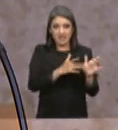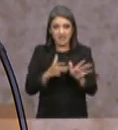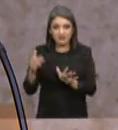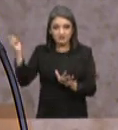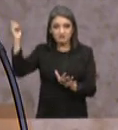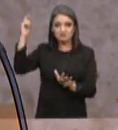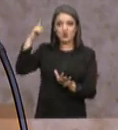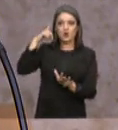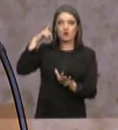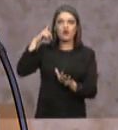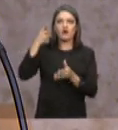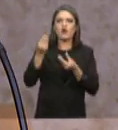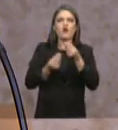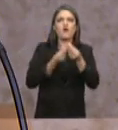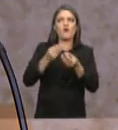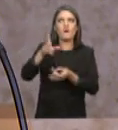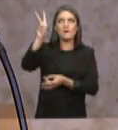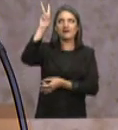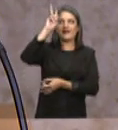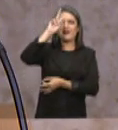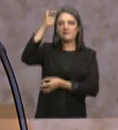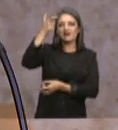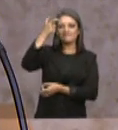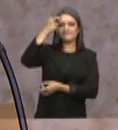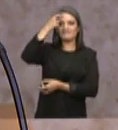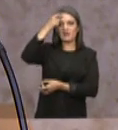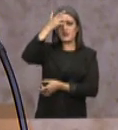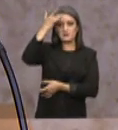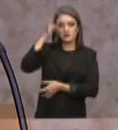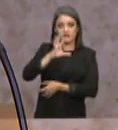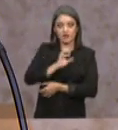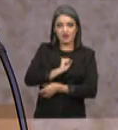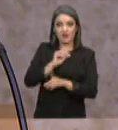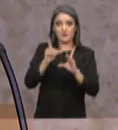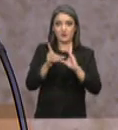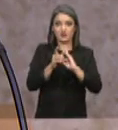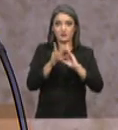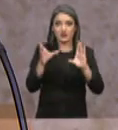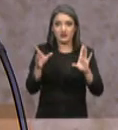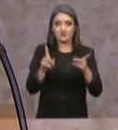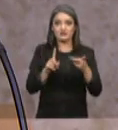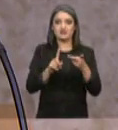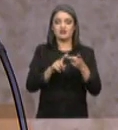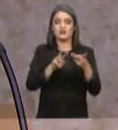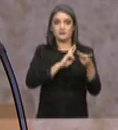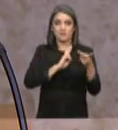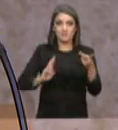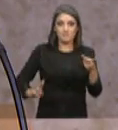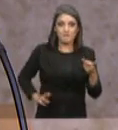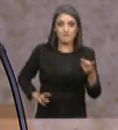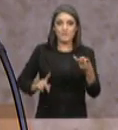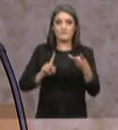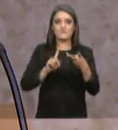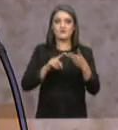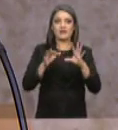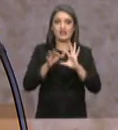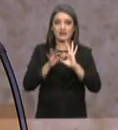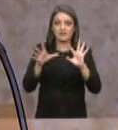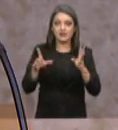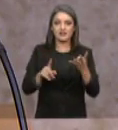dos que amam a democracia a república a liberdade e a